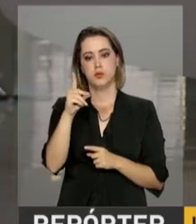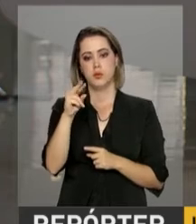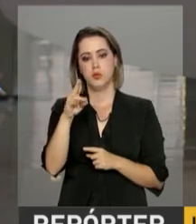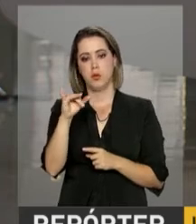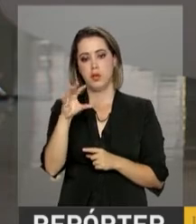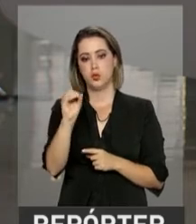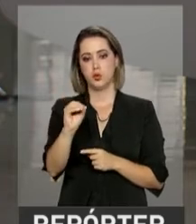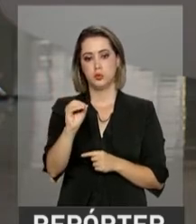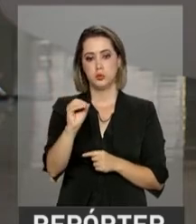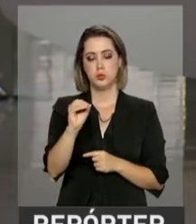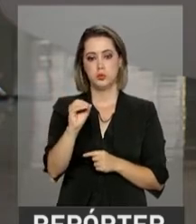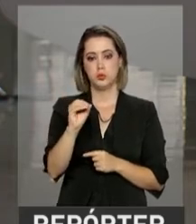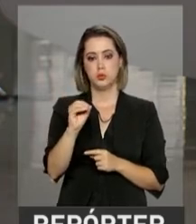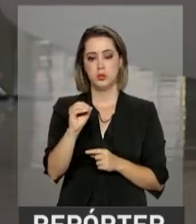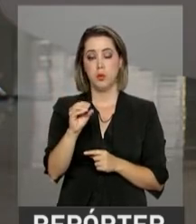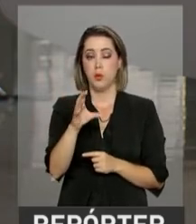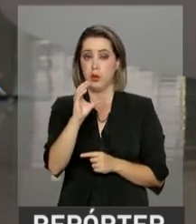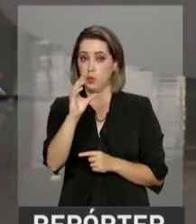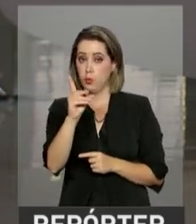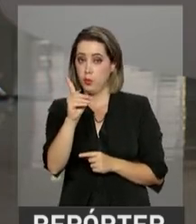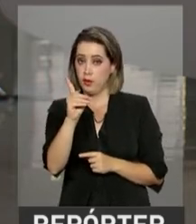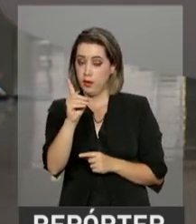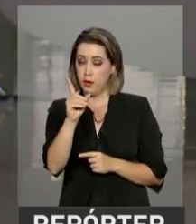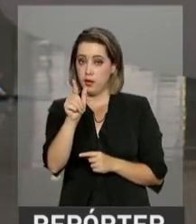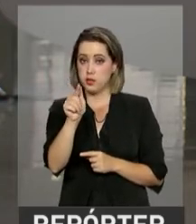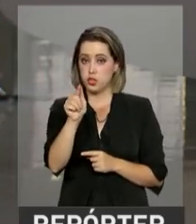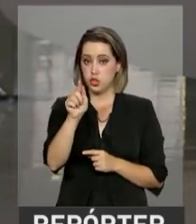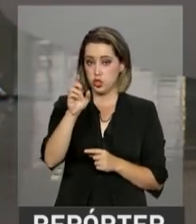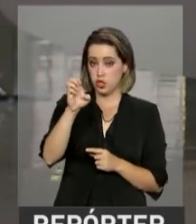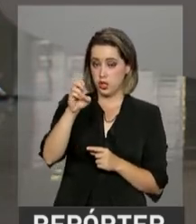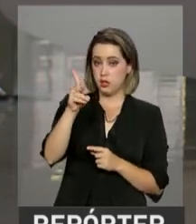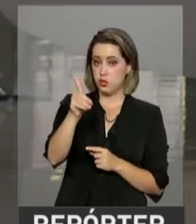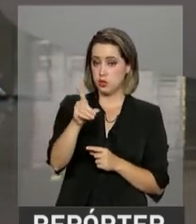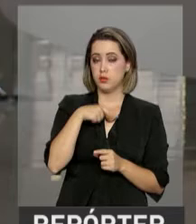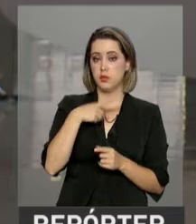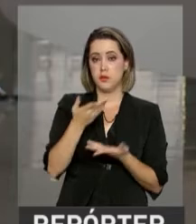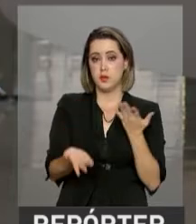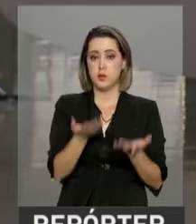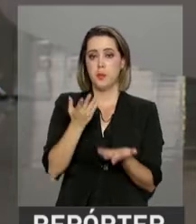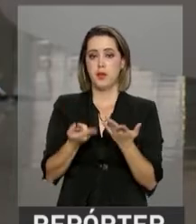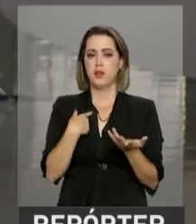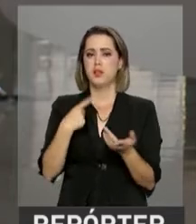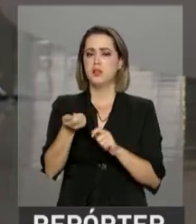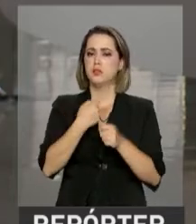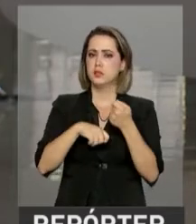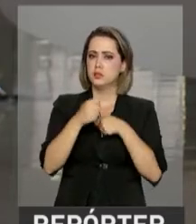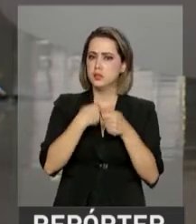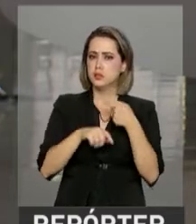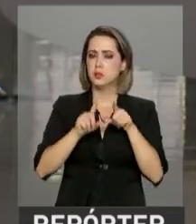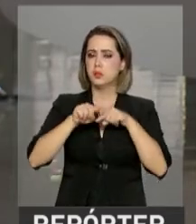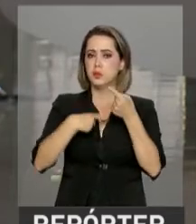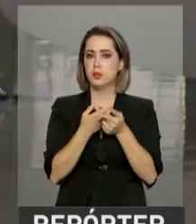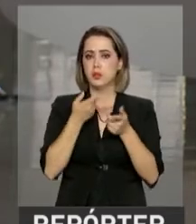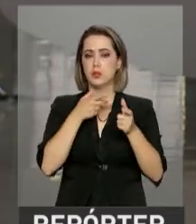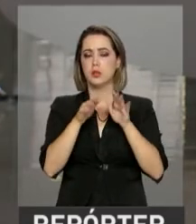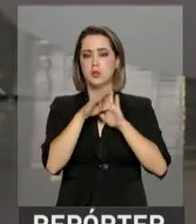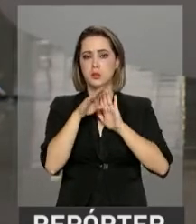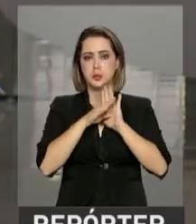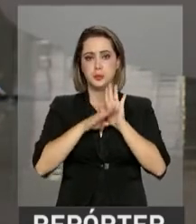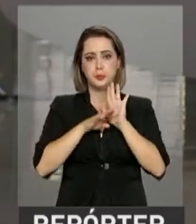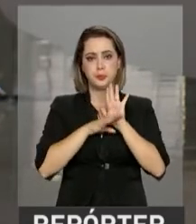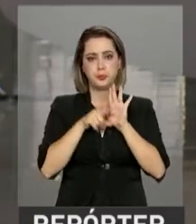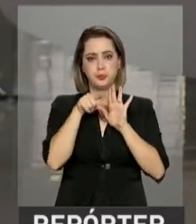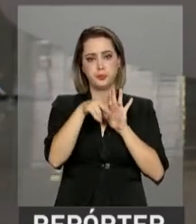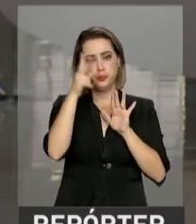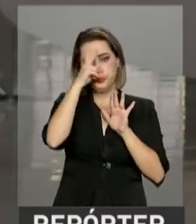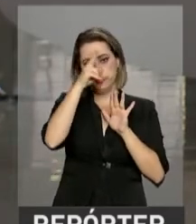Desempregados, o presidente Michel Temer fez um balanço dos impactos na área econômica após a adoção de medidas de ajuste.